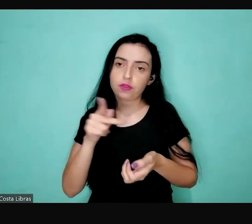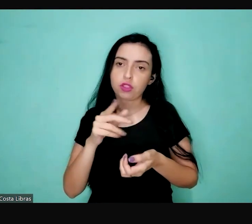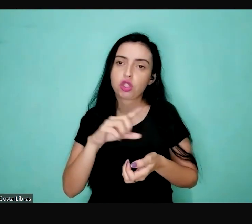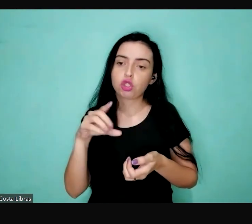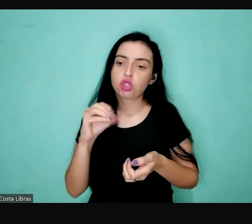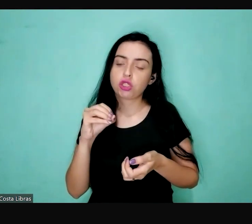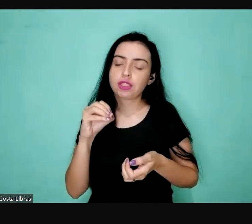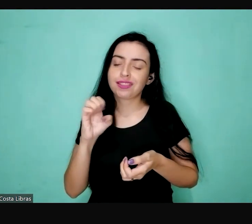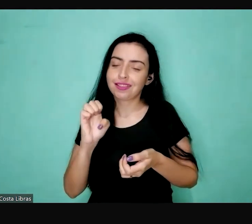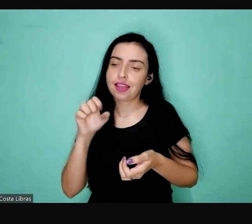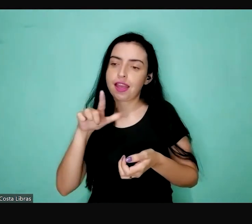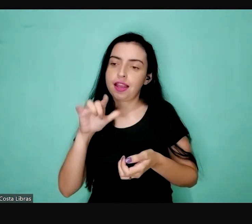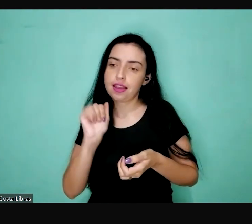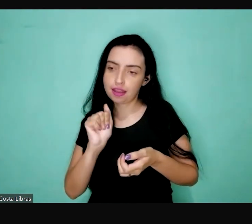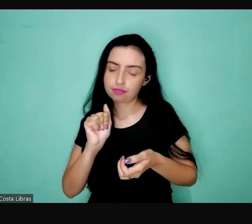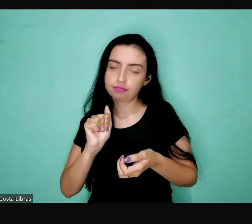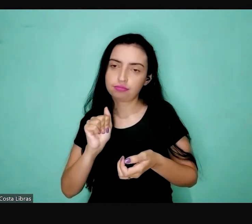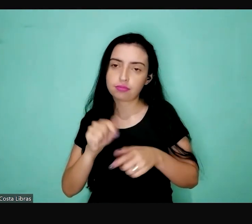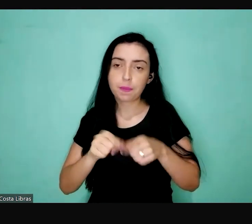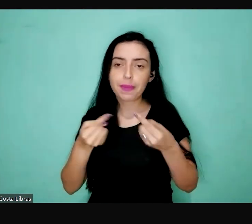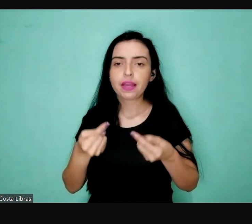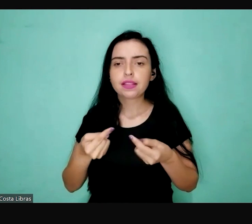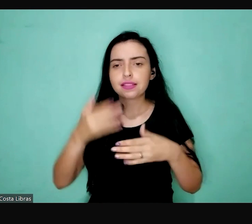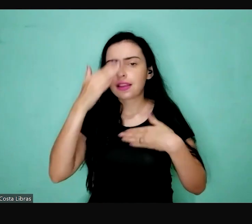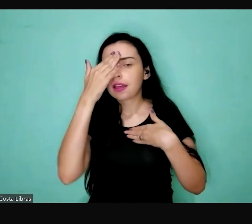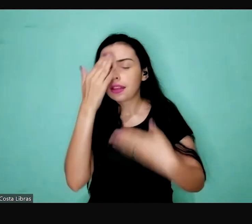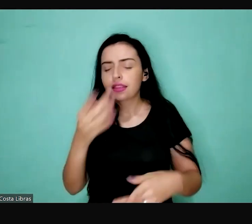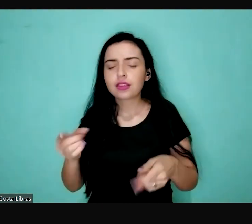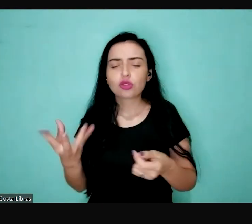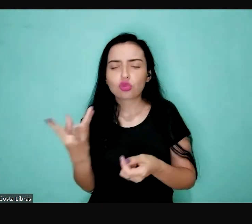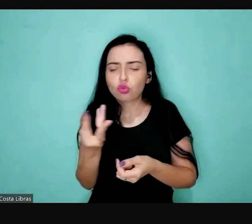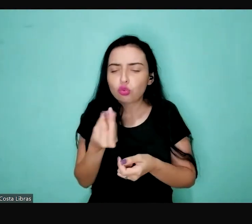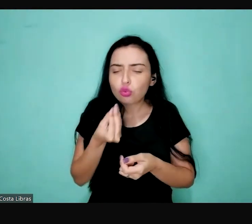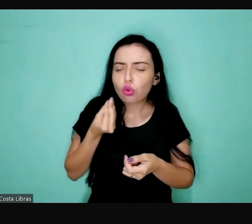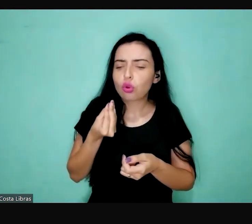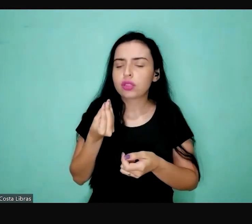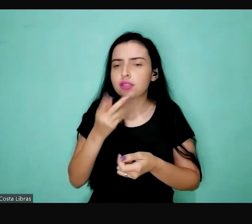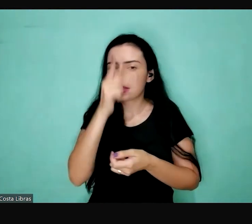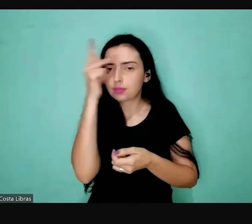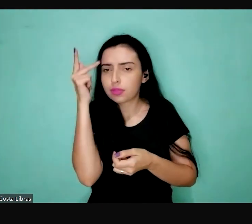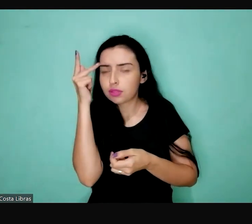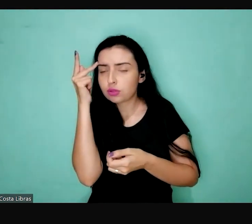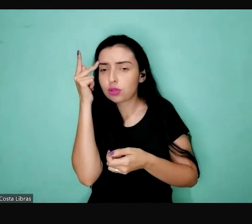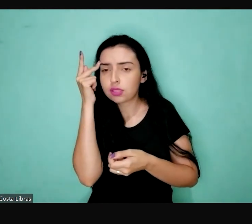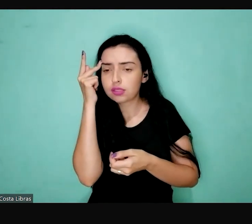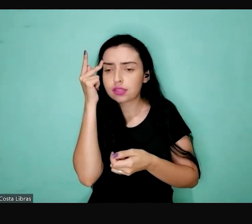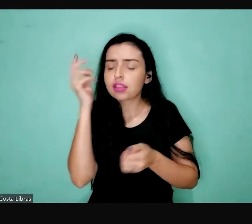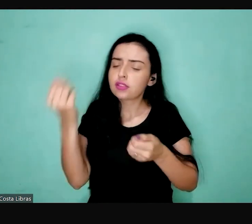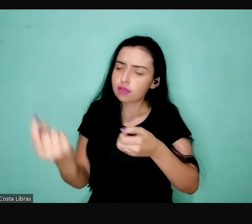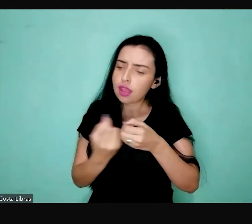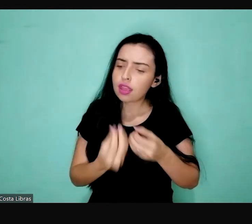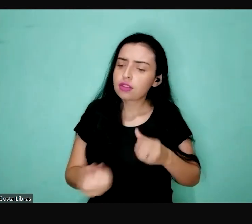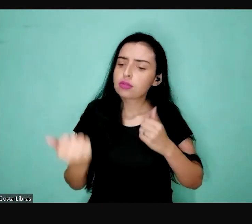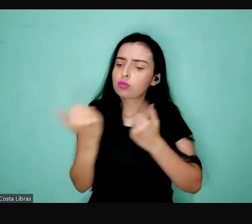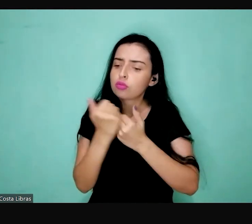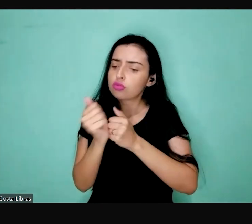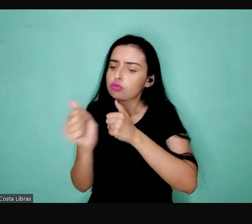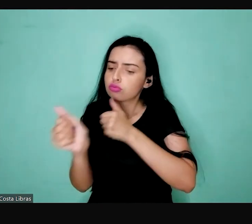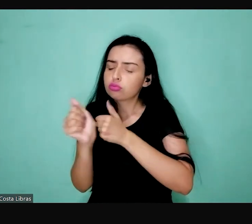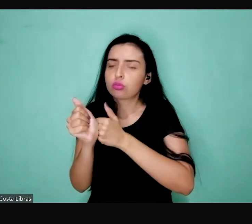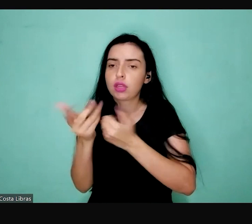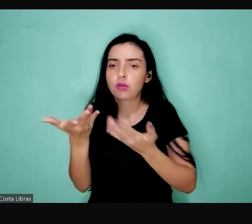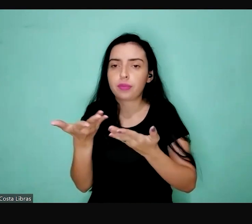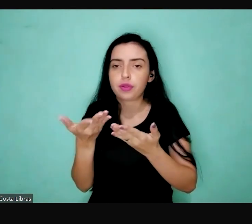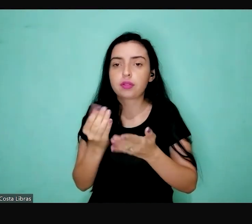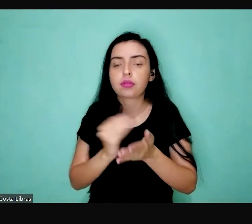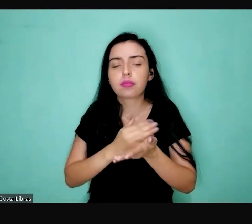Luiza Pierdonà. Mas, sobretudo, agradeço a todas e a todos que nos veem, que nos acompanham. Eu preparei